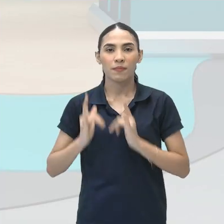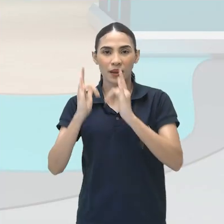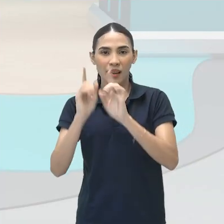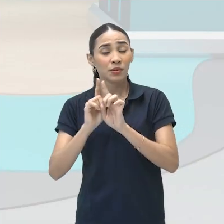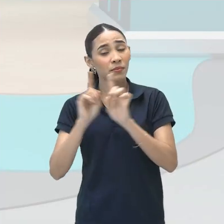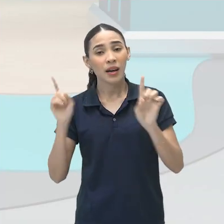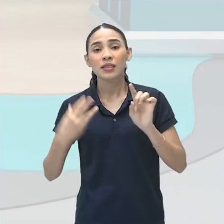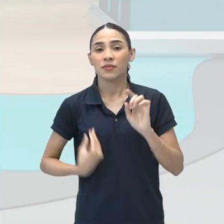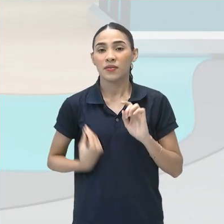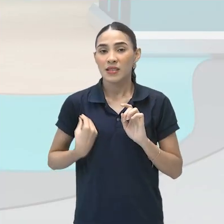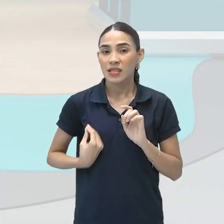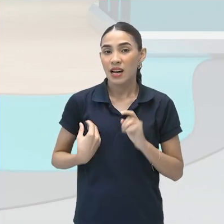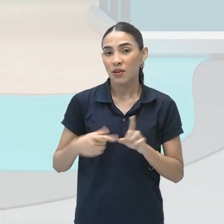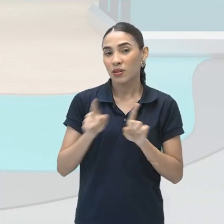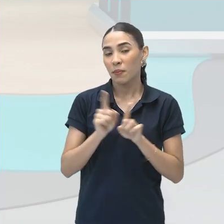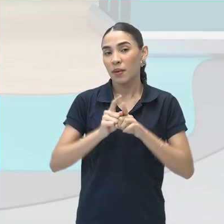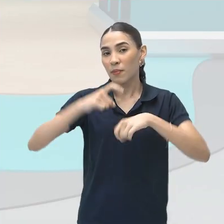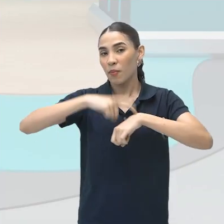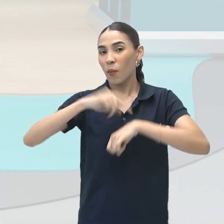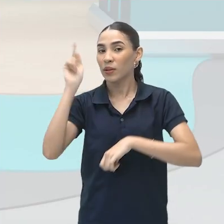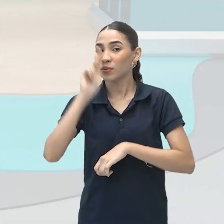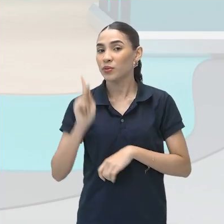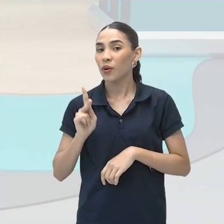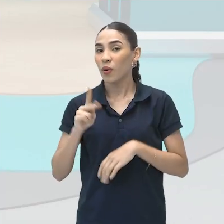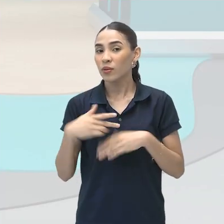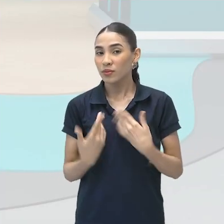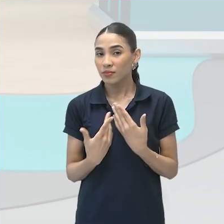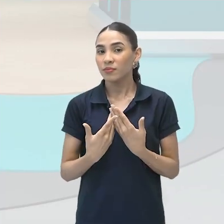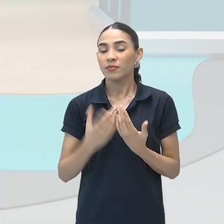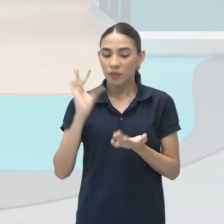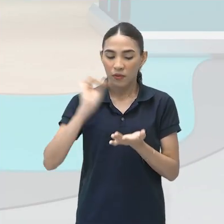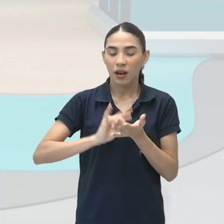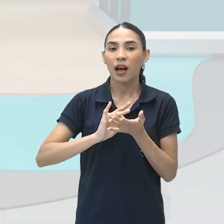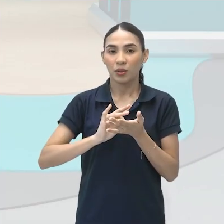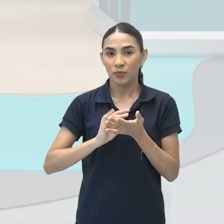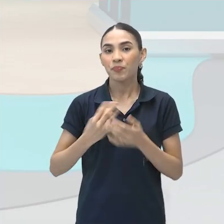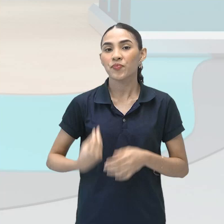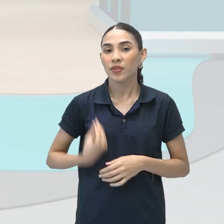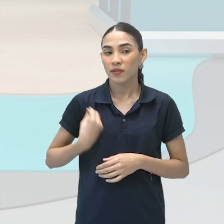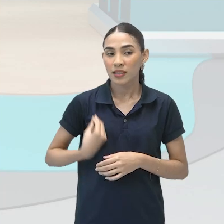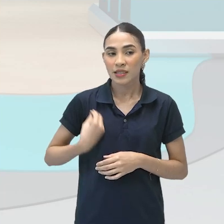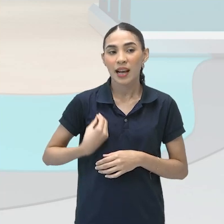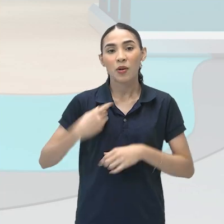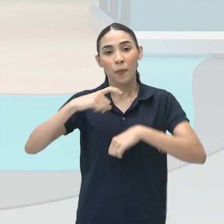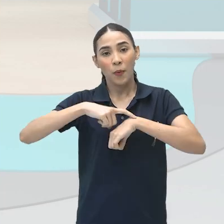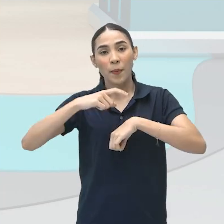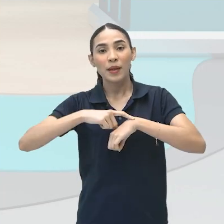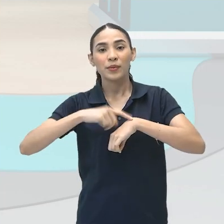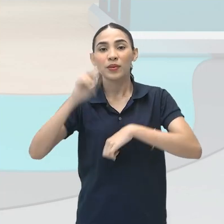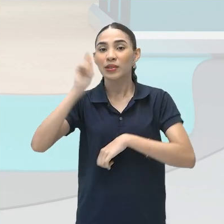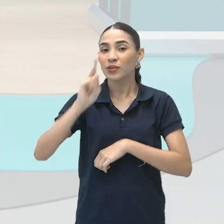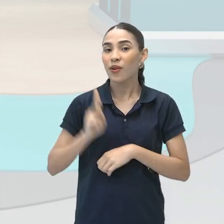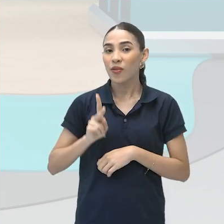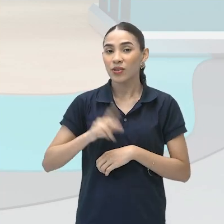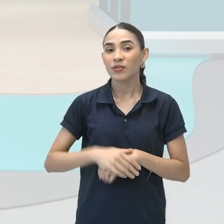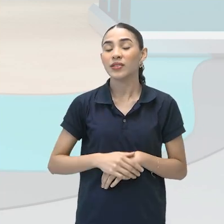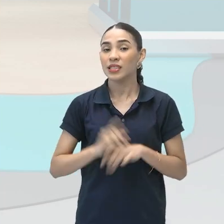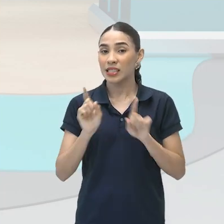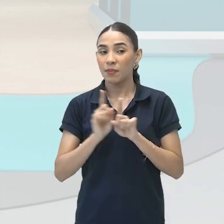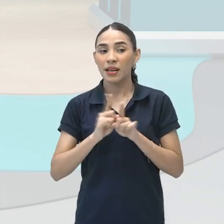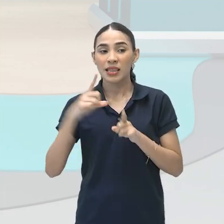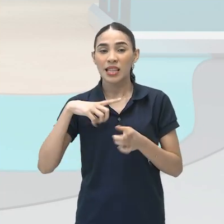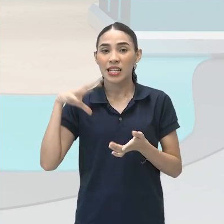forma, vivenciaram aquele momento histórico. De certa forma, não, eles efetivamente vivenciaram aquele momento histórico e há